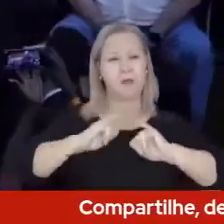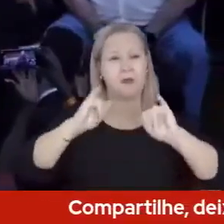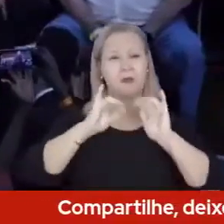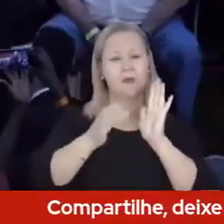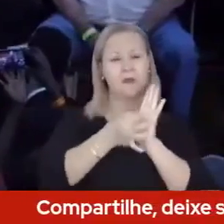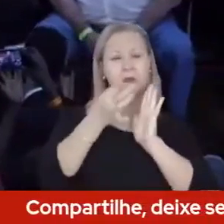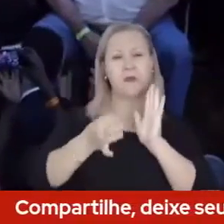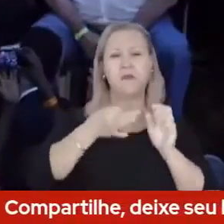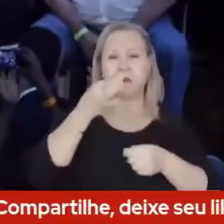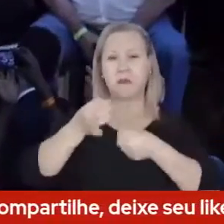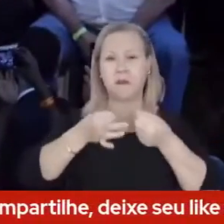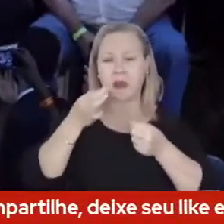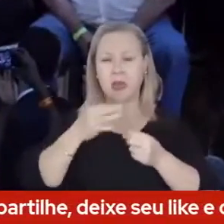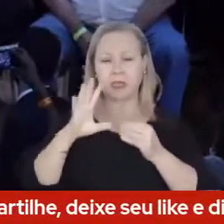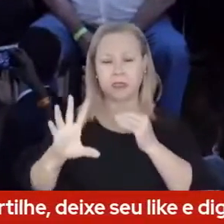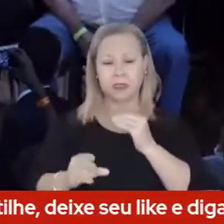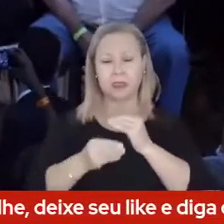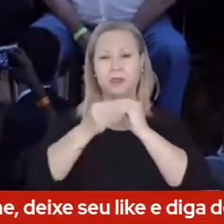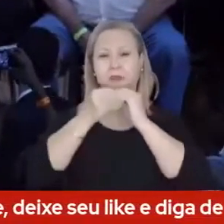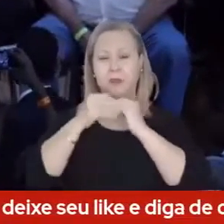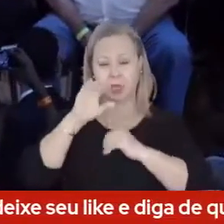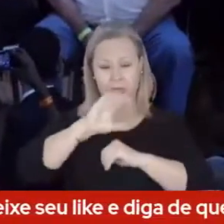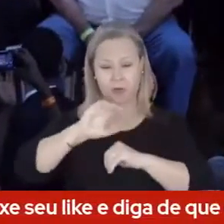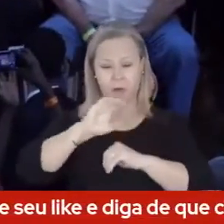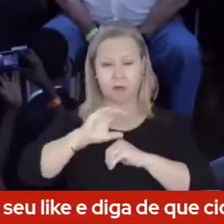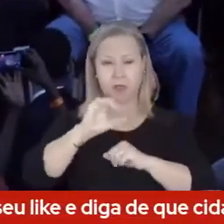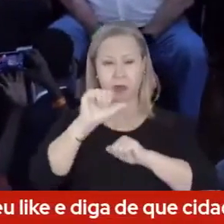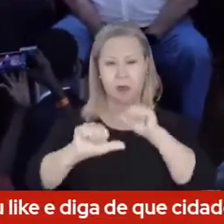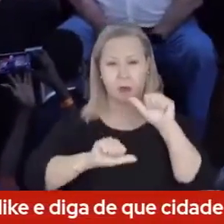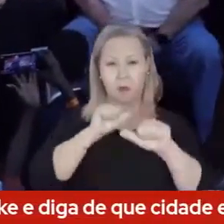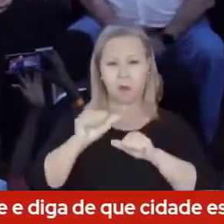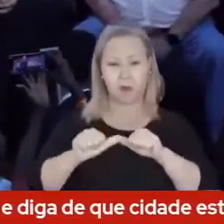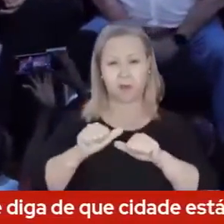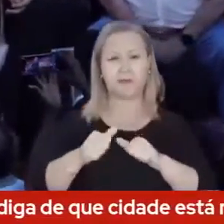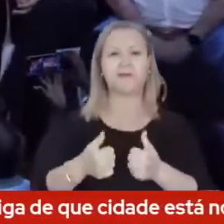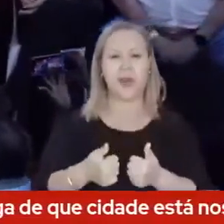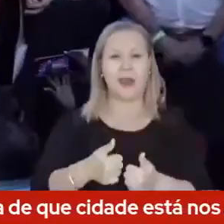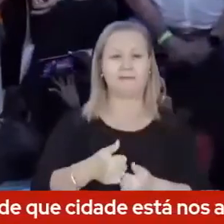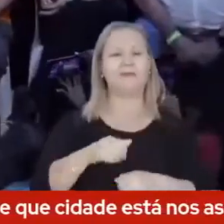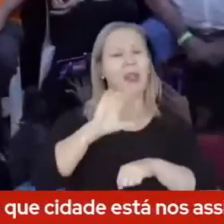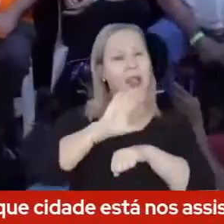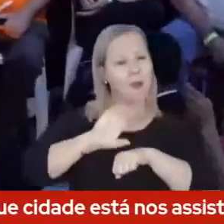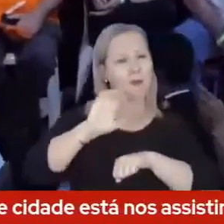emendas constitucionais para mudar aquilo que a gente tinha conquistado.